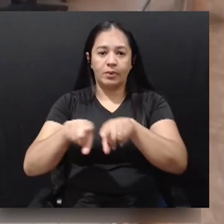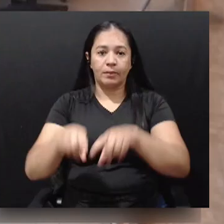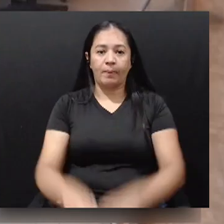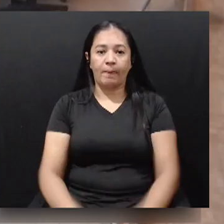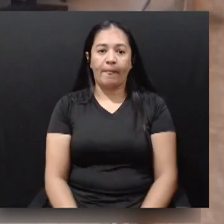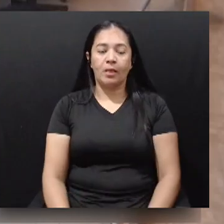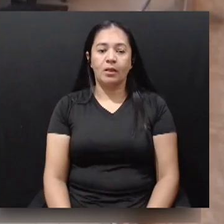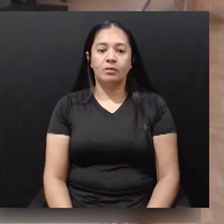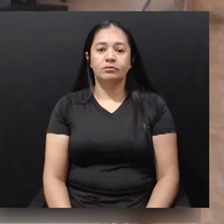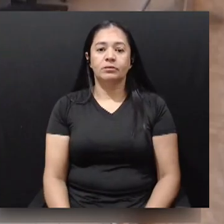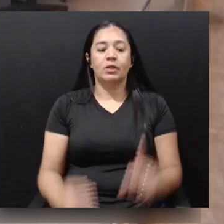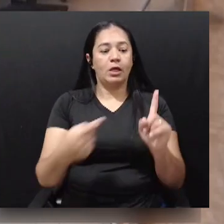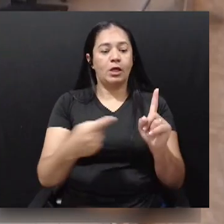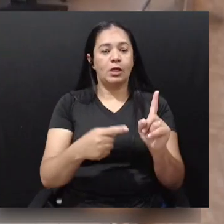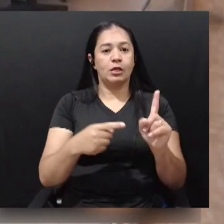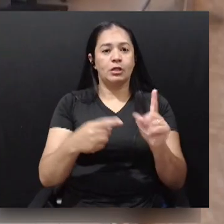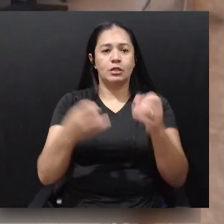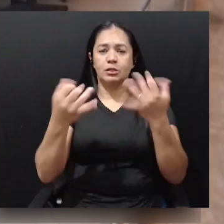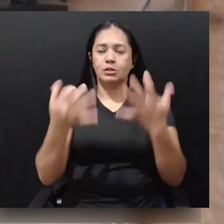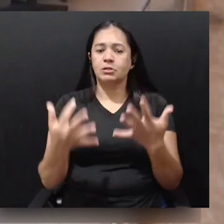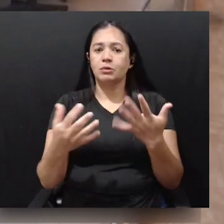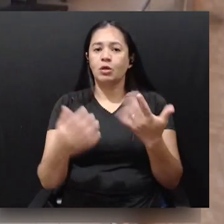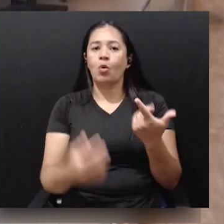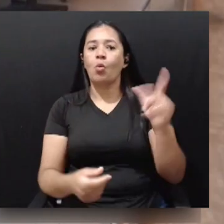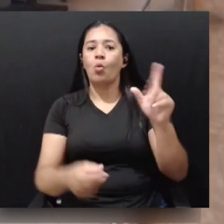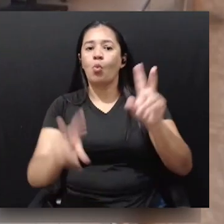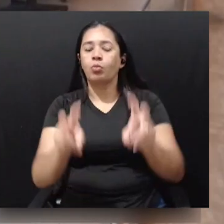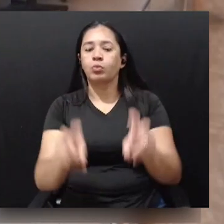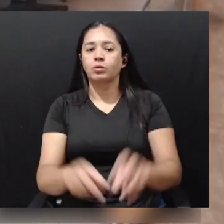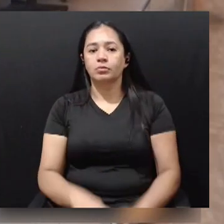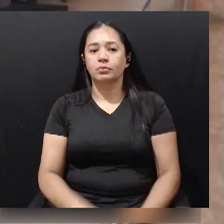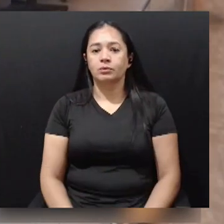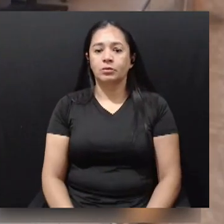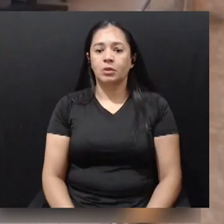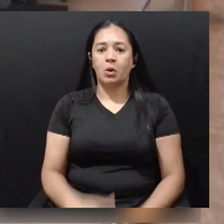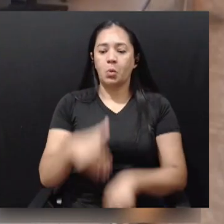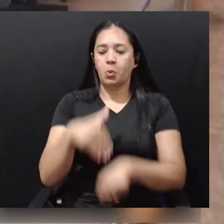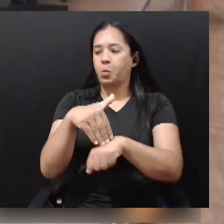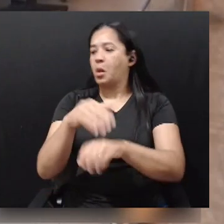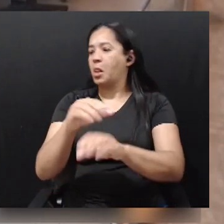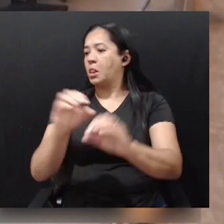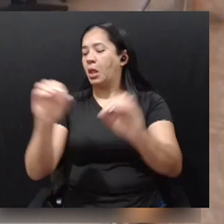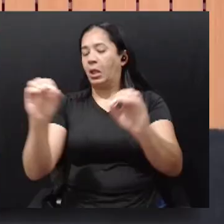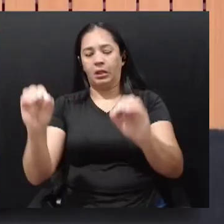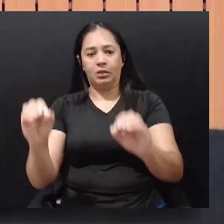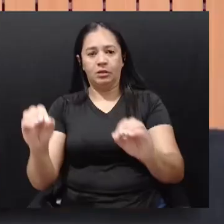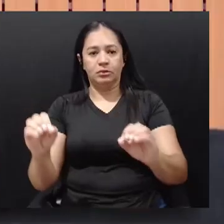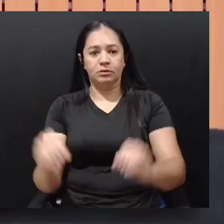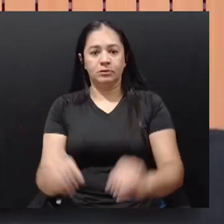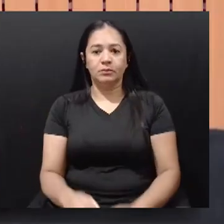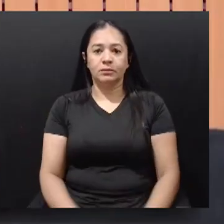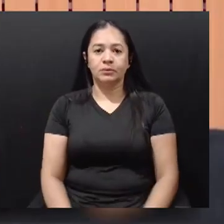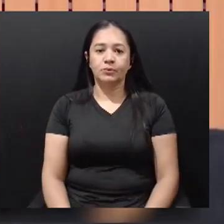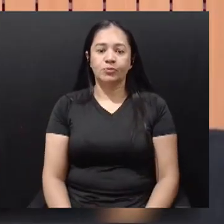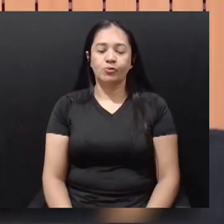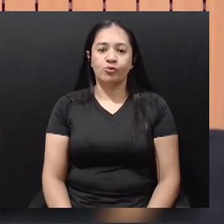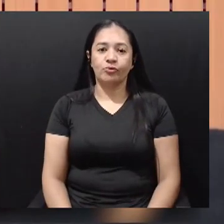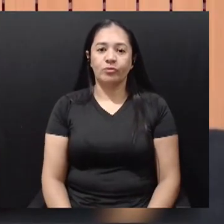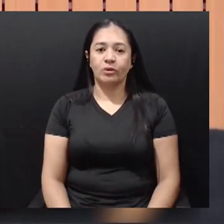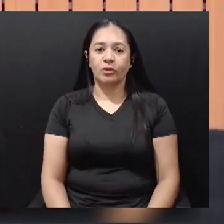Guilo trouxe um contraponto sobre não achar culpados, vilões, no consumo de água. Numa crise hídrica,